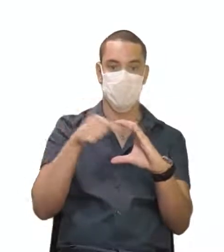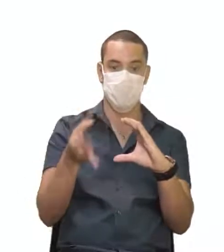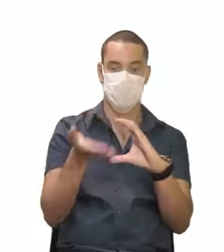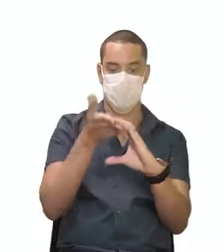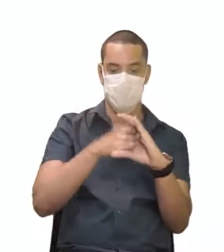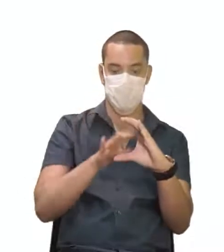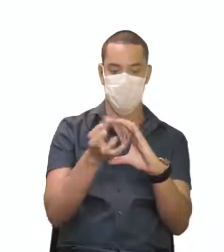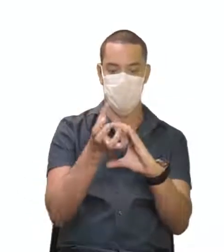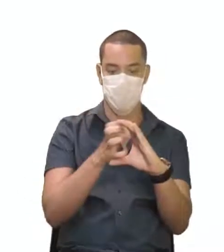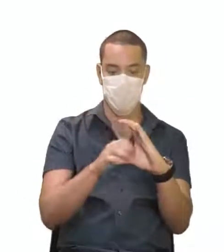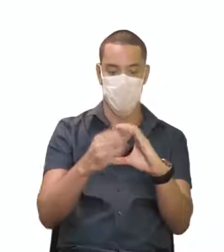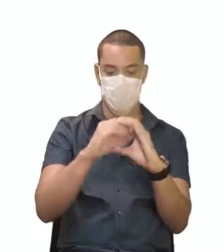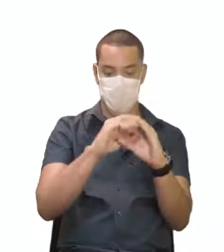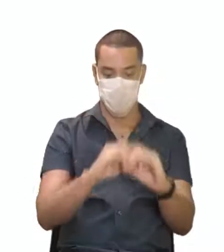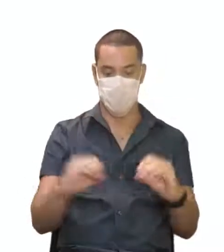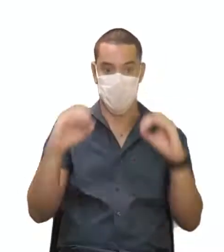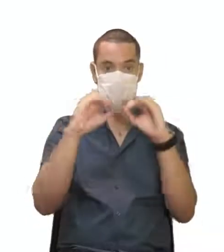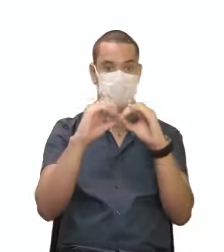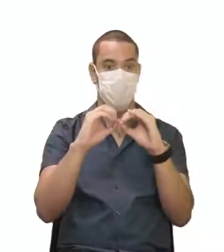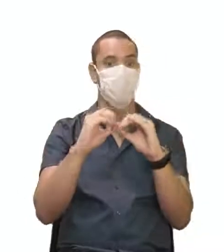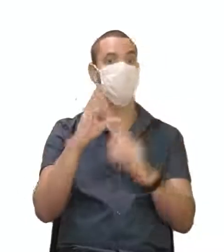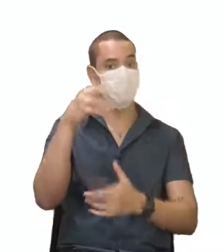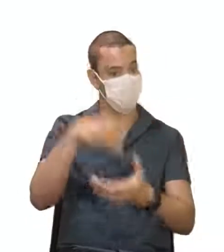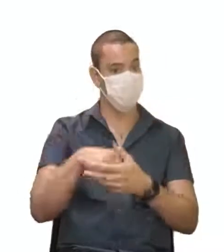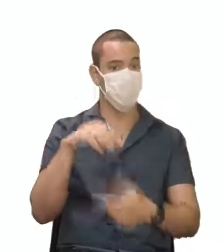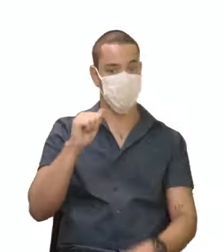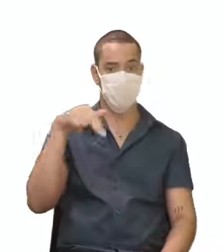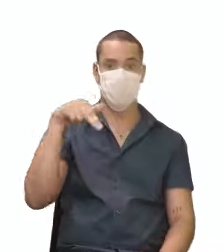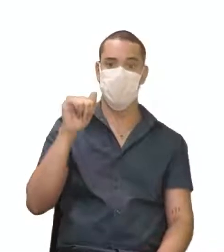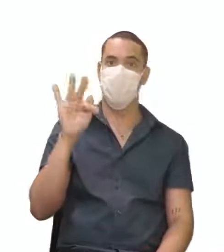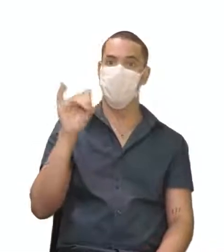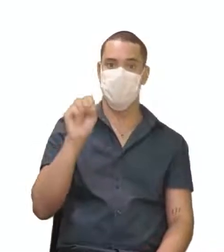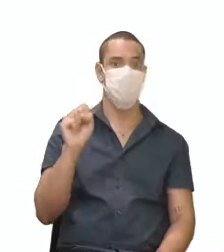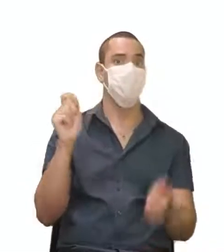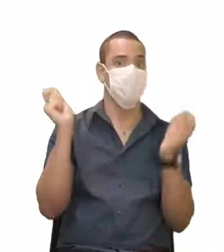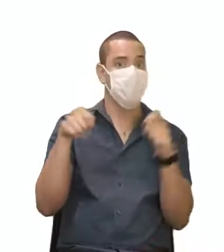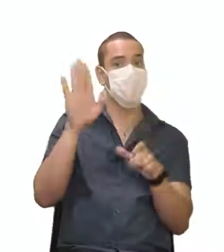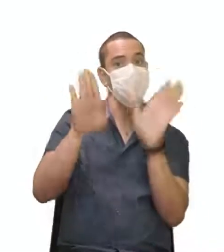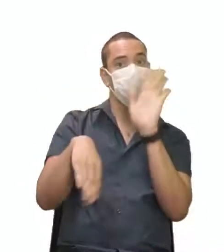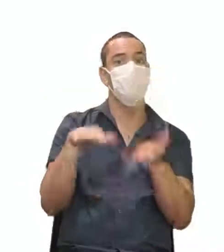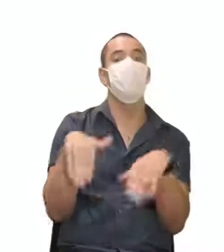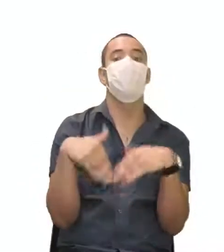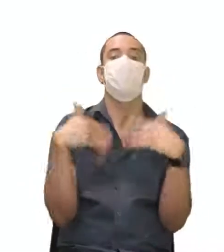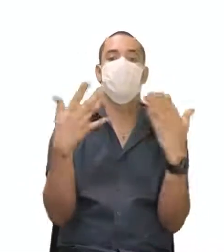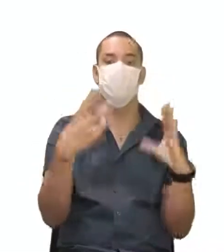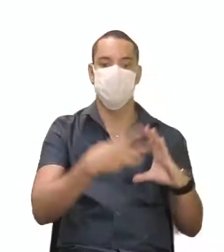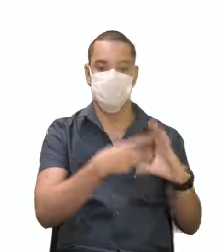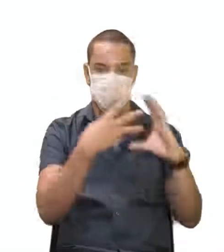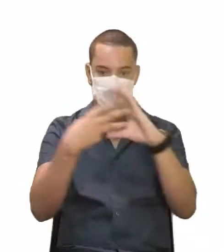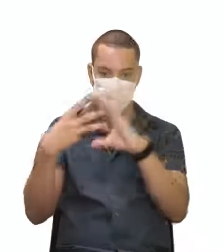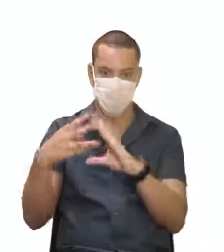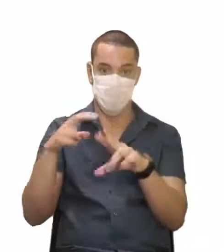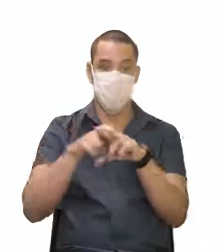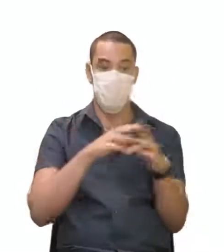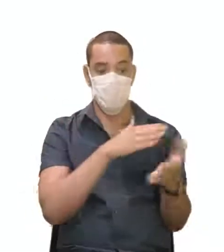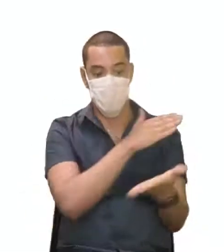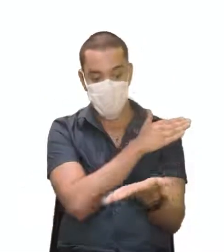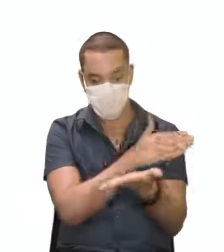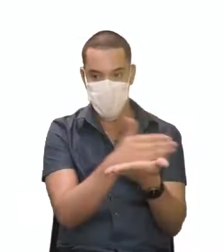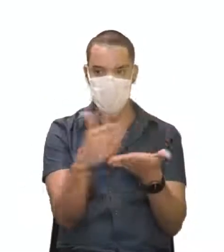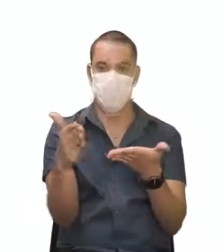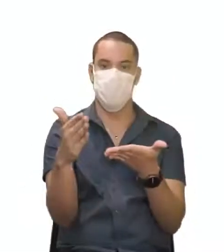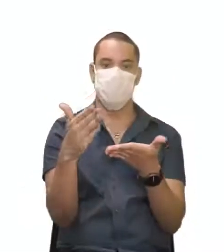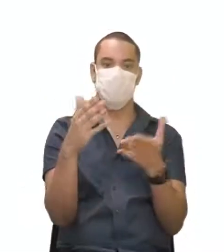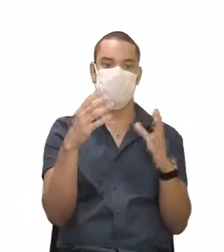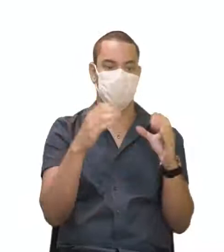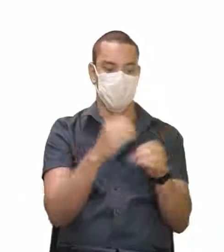anáfase, tá? Dependendo da célula, certo? Então, vai começando todo esse processo aí